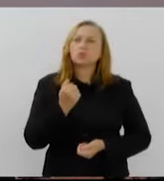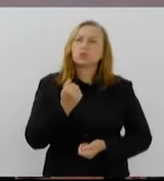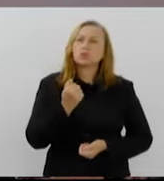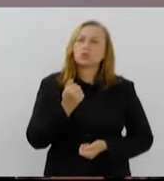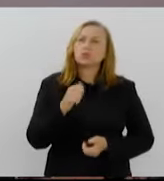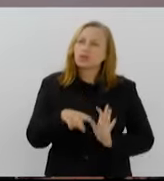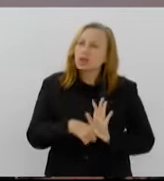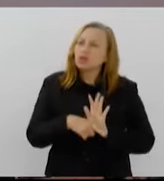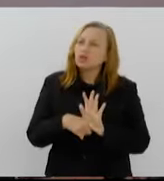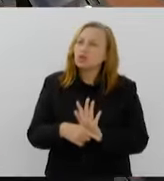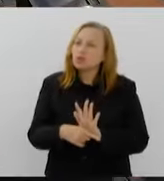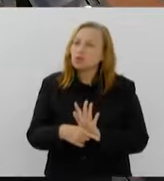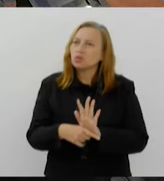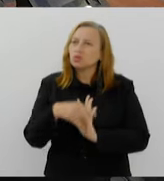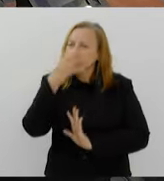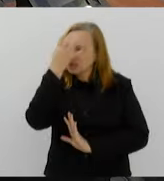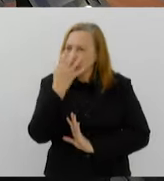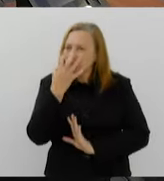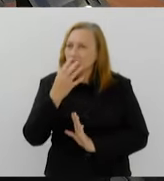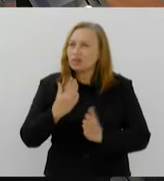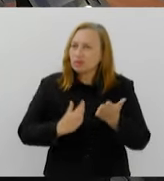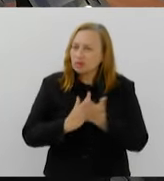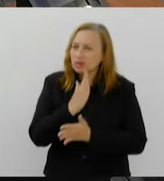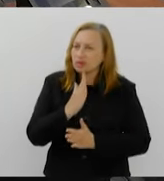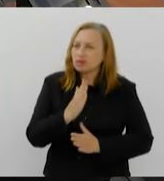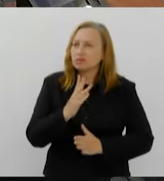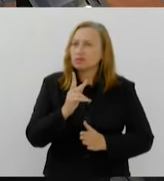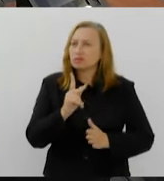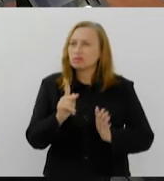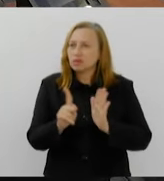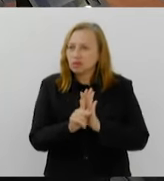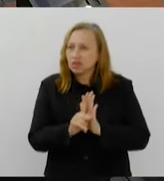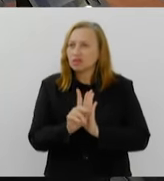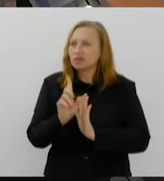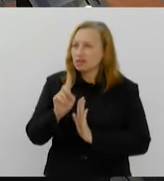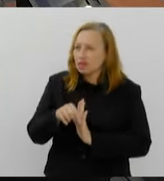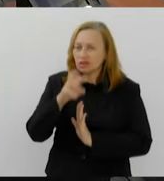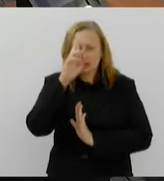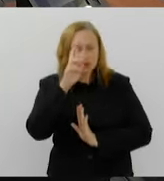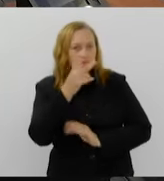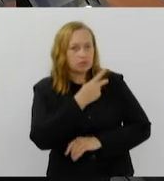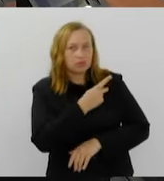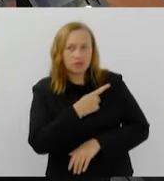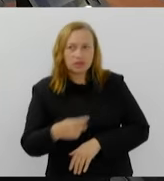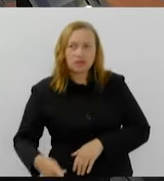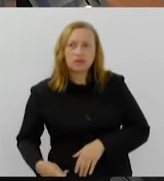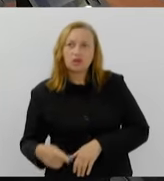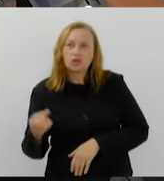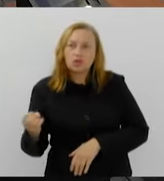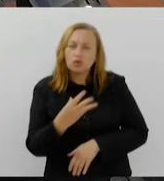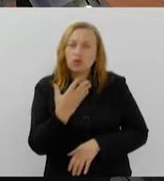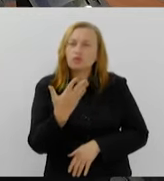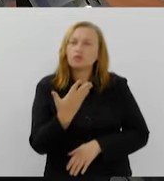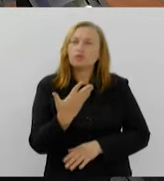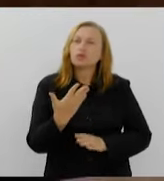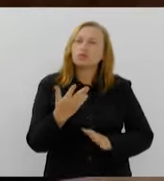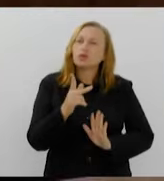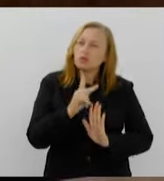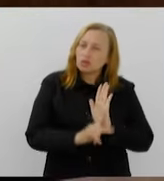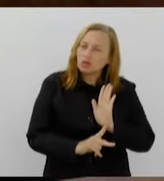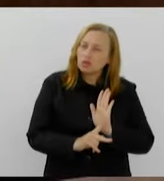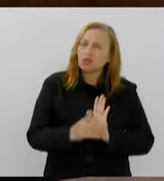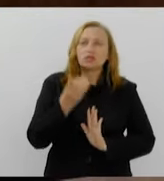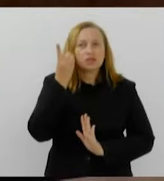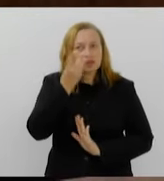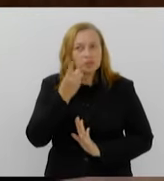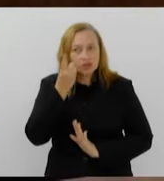contribuiu para celeridade na aprovação desse projeto não foi presidente parabenizar os nobres colegas deputados autores do projeto e se